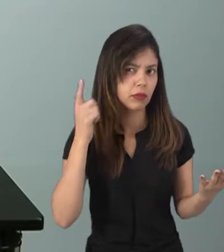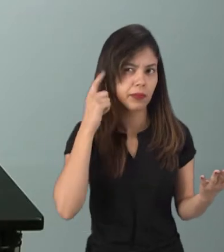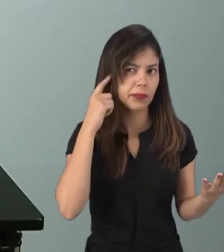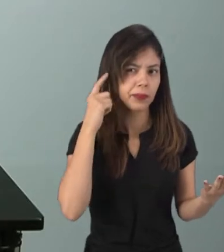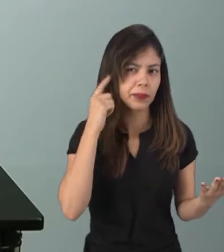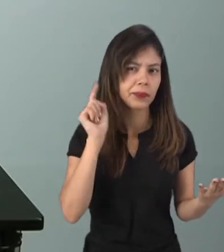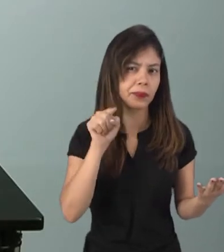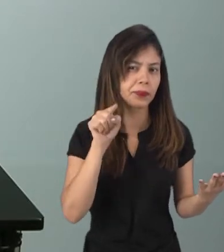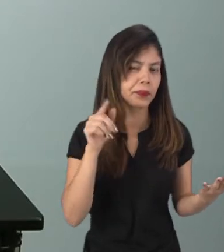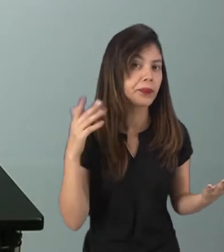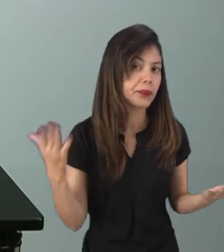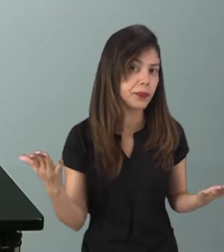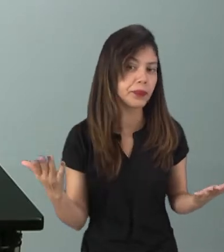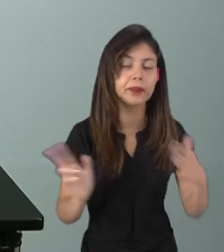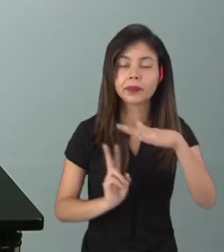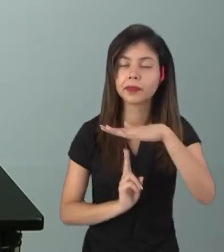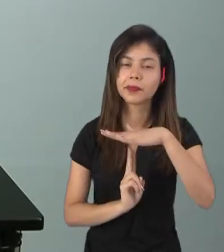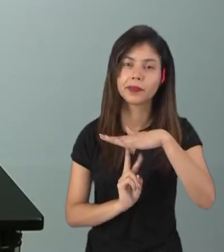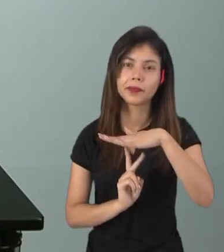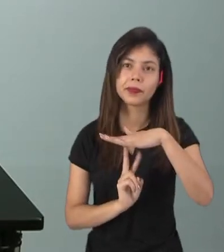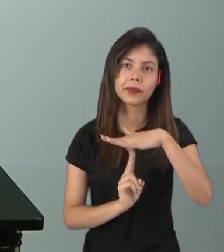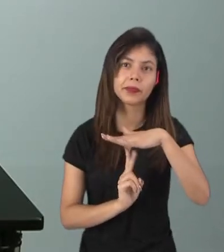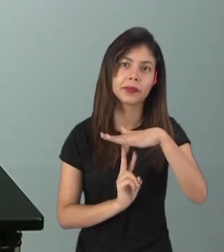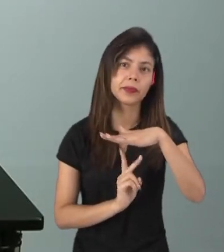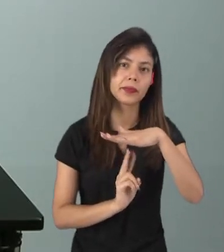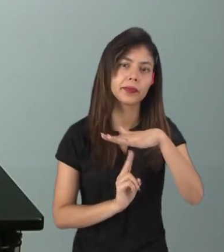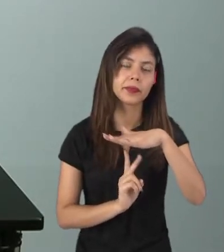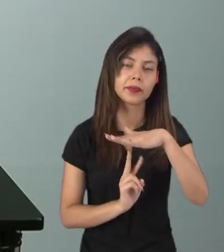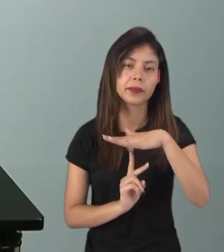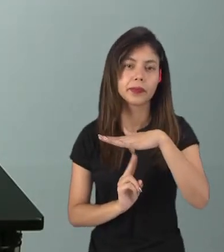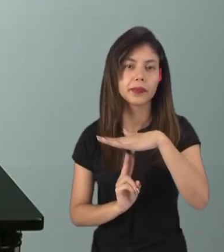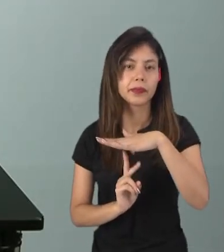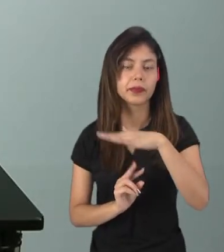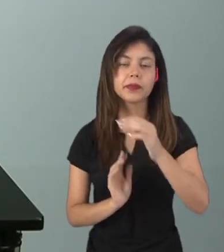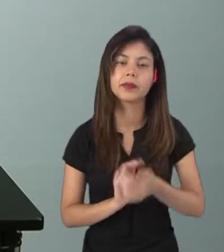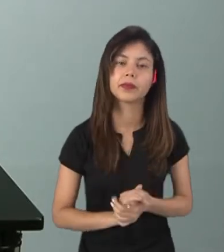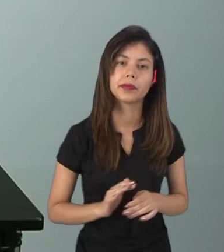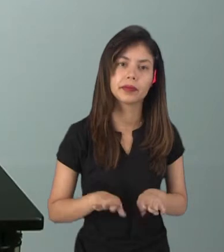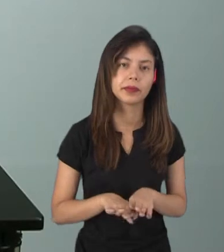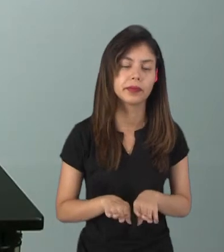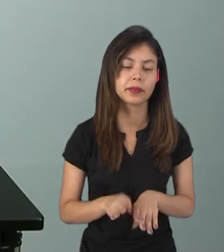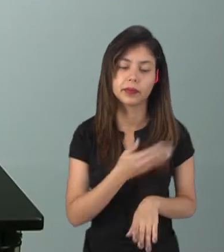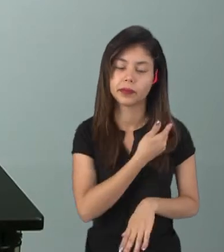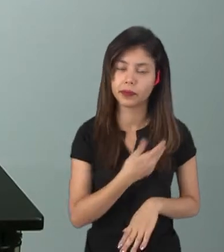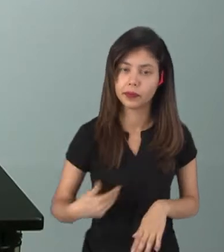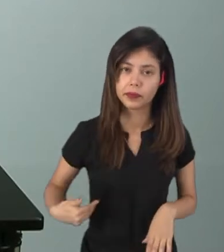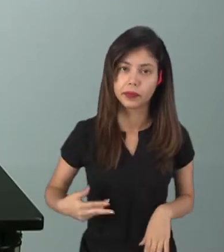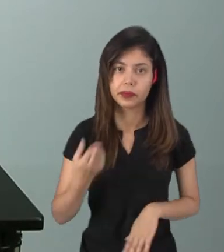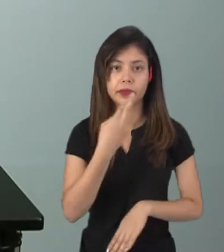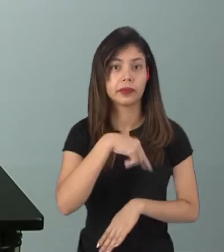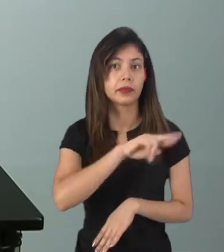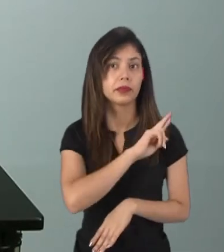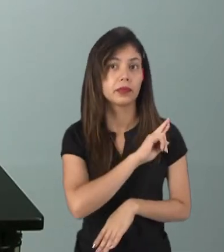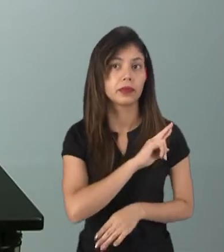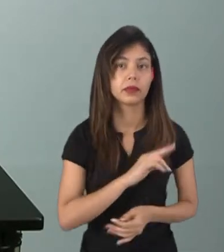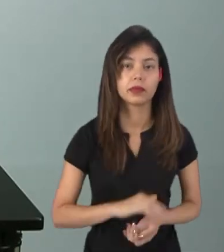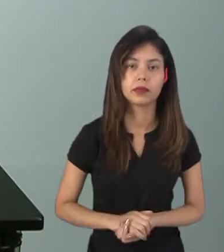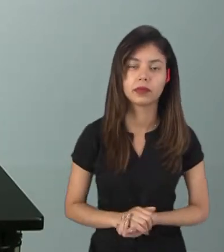Pensem aí. A praça, né? Uma praça é um espaço público. E quem é